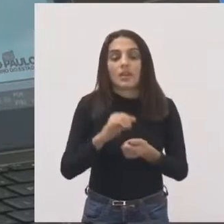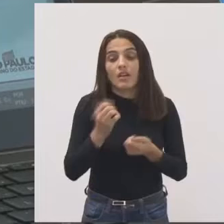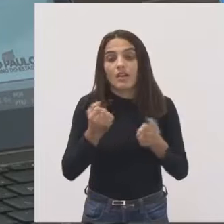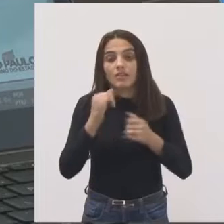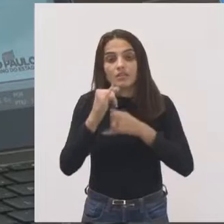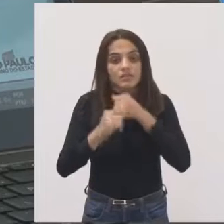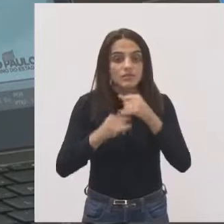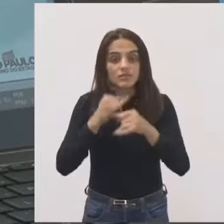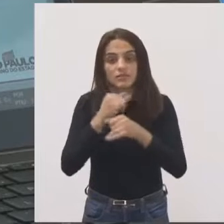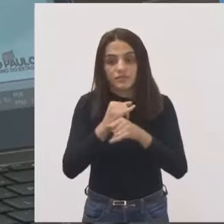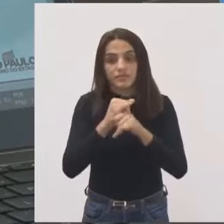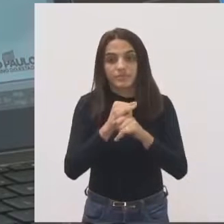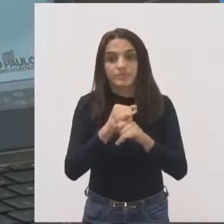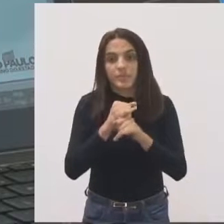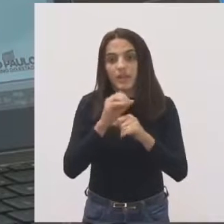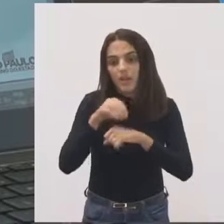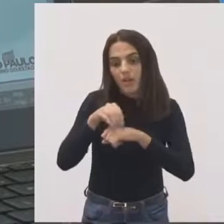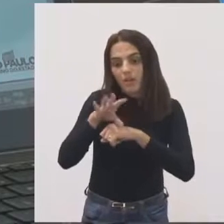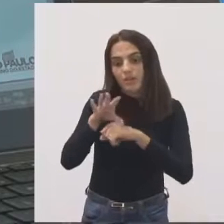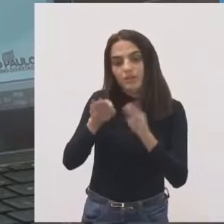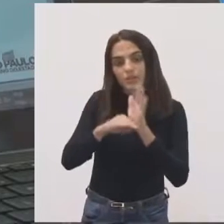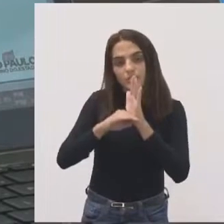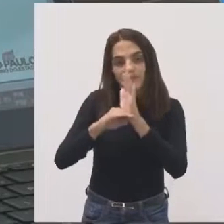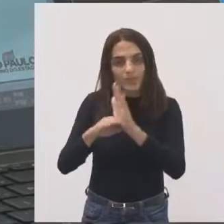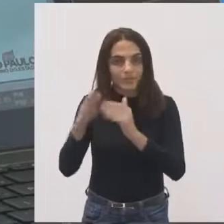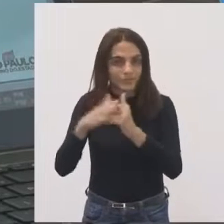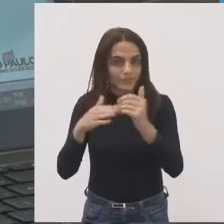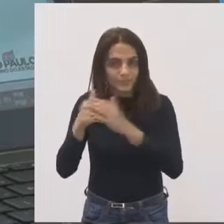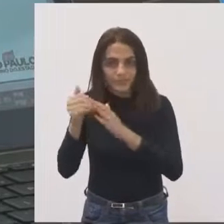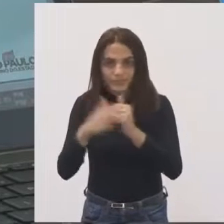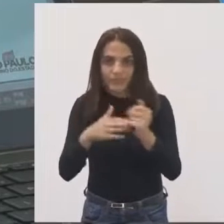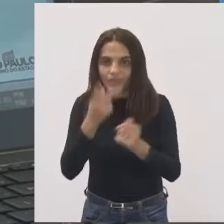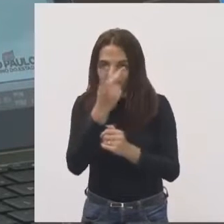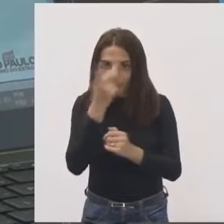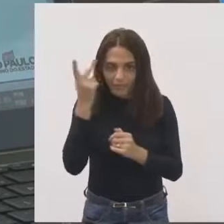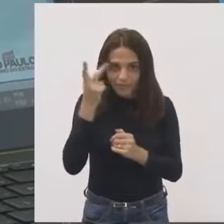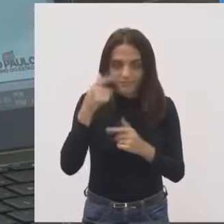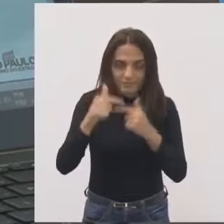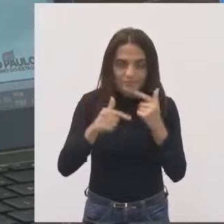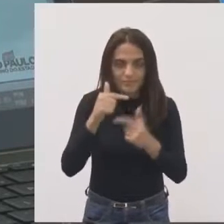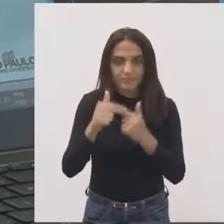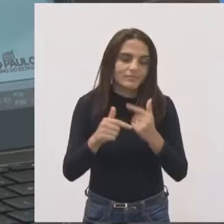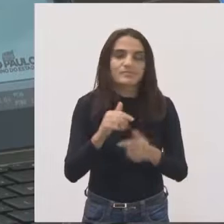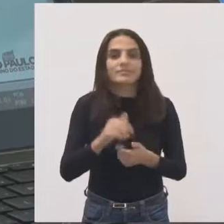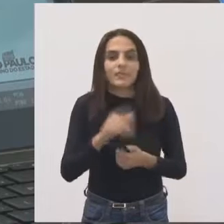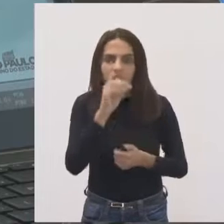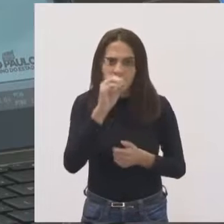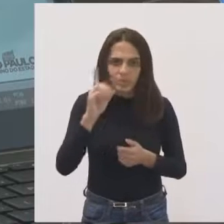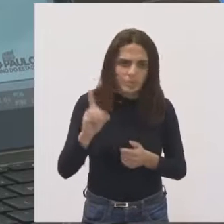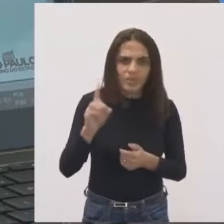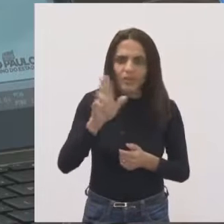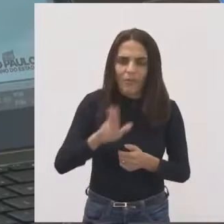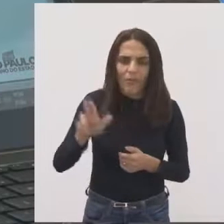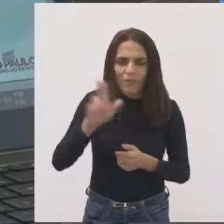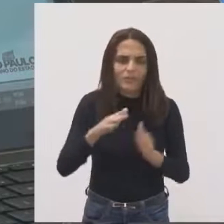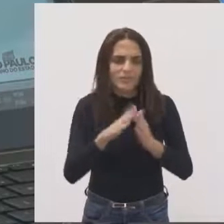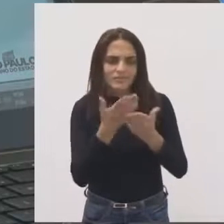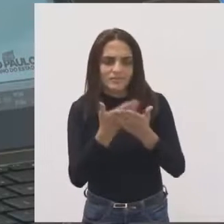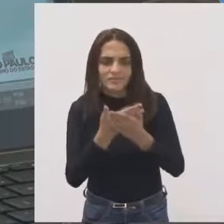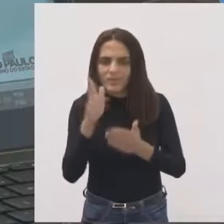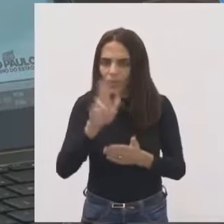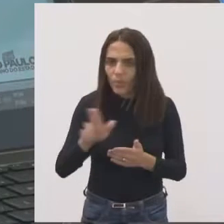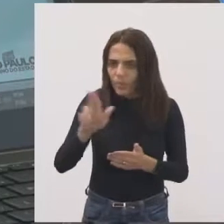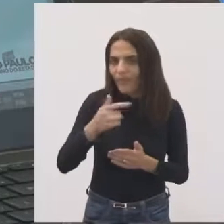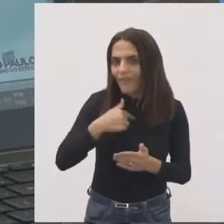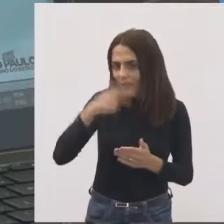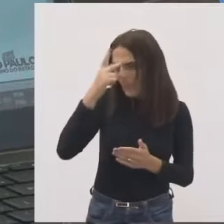auxiliar qualquer servidor, né? Então, acho que é muito útil. Lá na nossa diretoria funciona bem. Os supervisores usam, as escolas usam. Eu mesmo